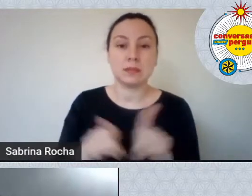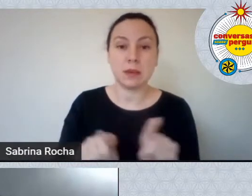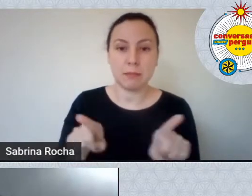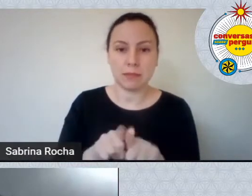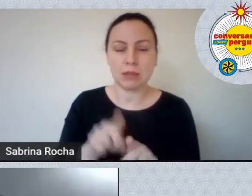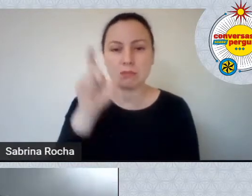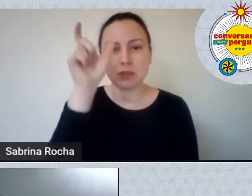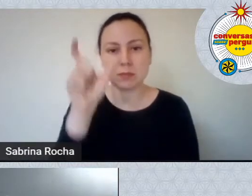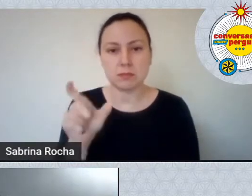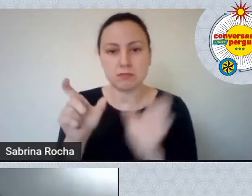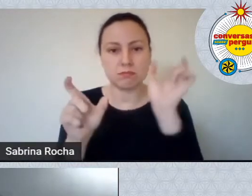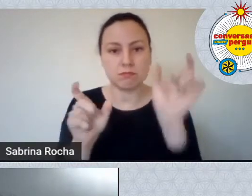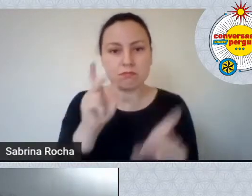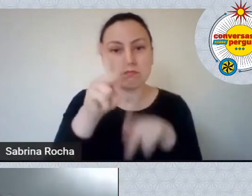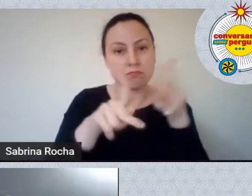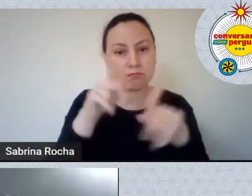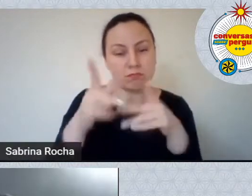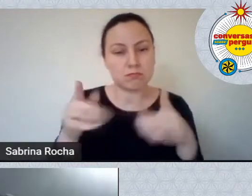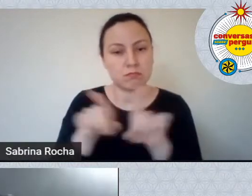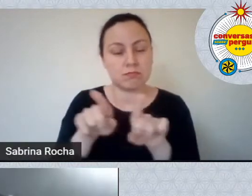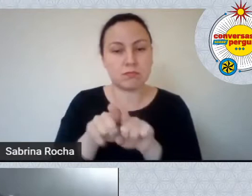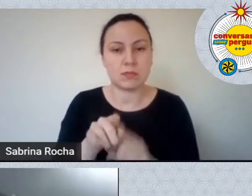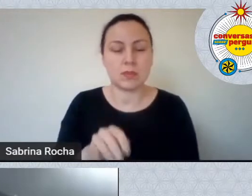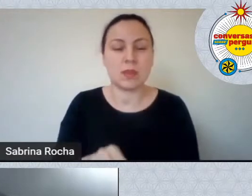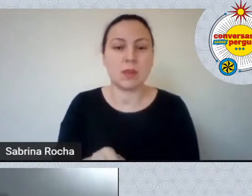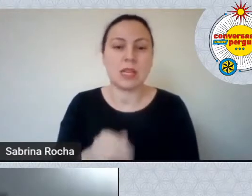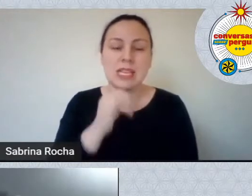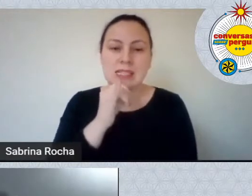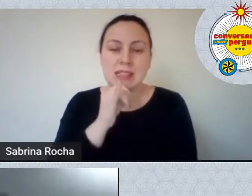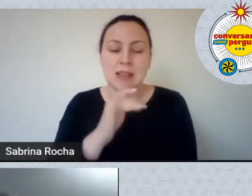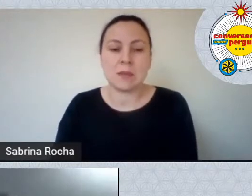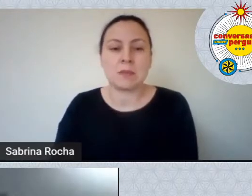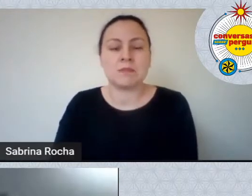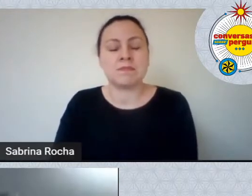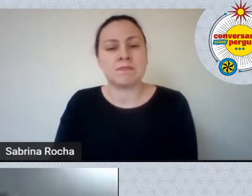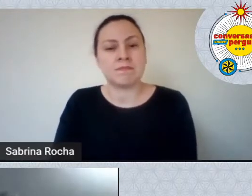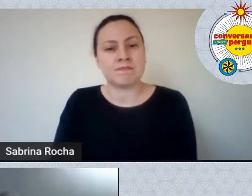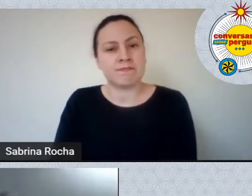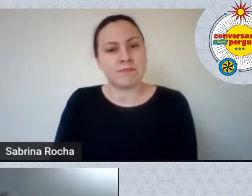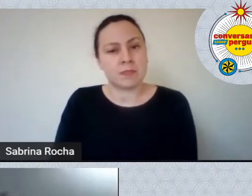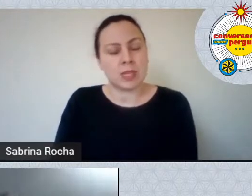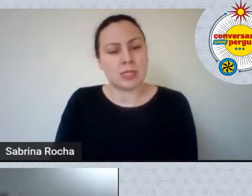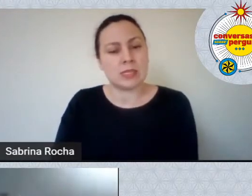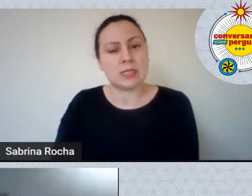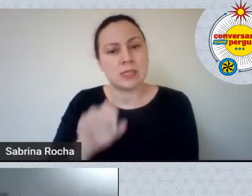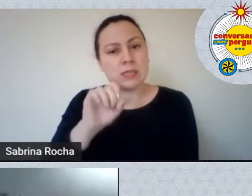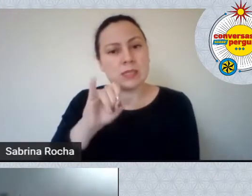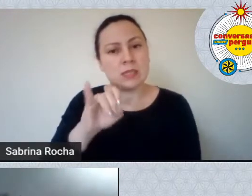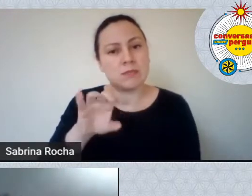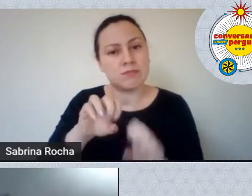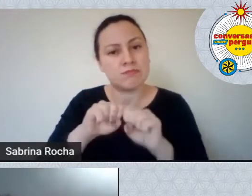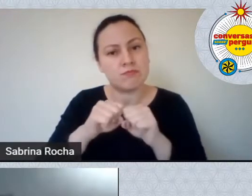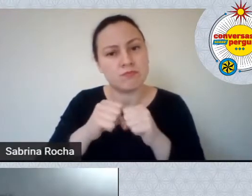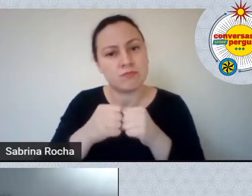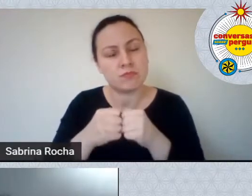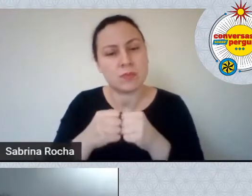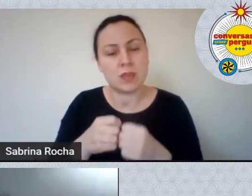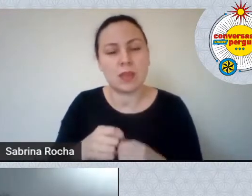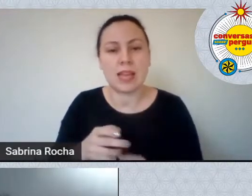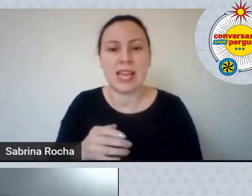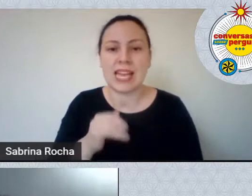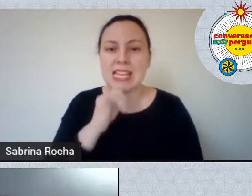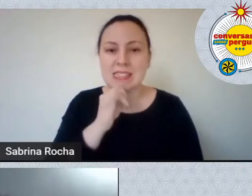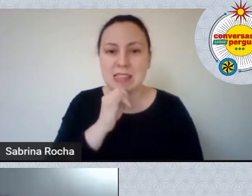quando a gente tem um sacrifício muito grande, né? É aquela história do marshmallow, né? Eu coloco o marshmallow